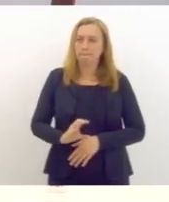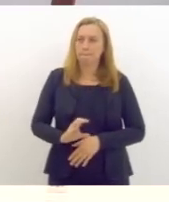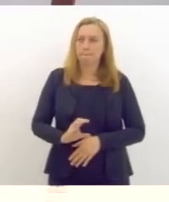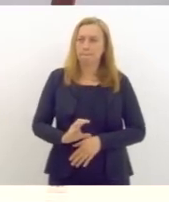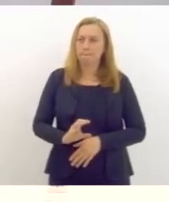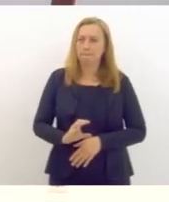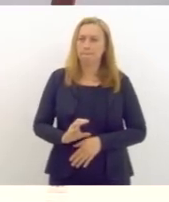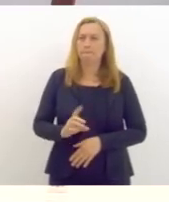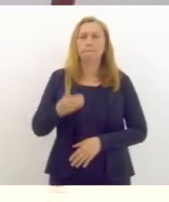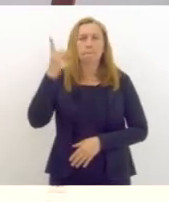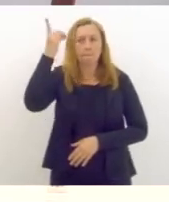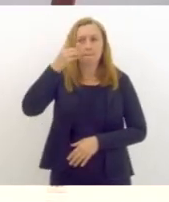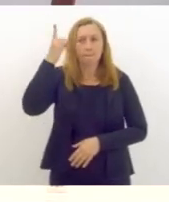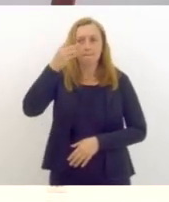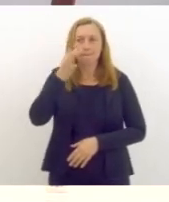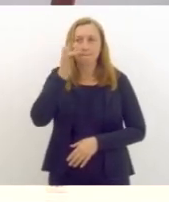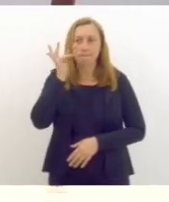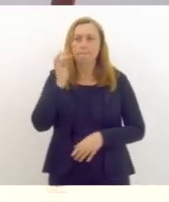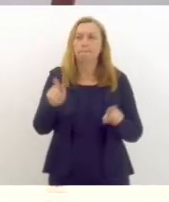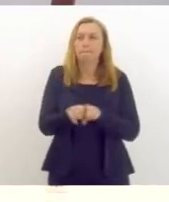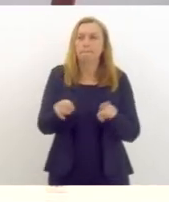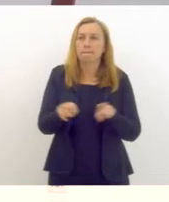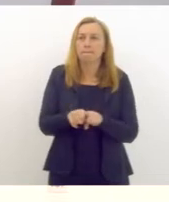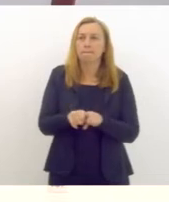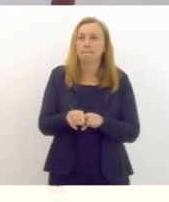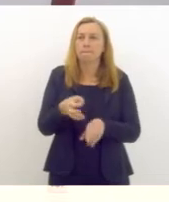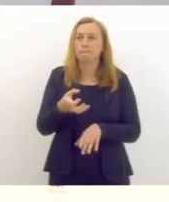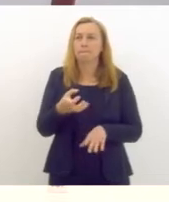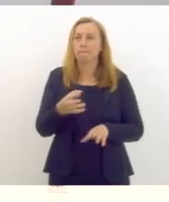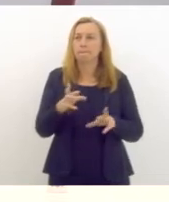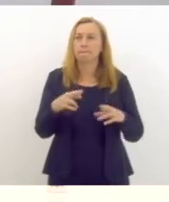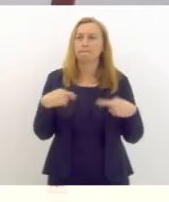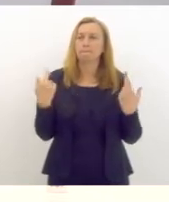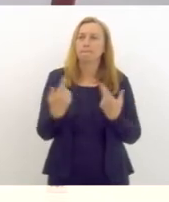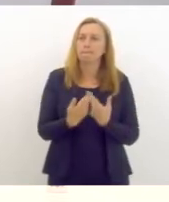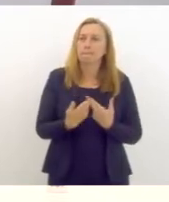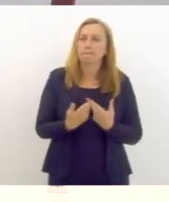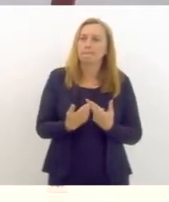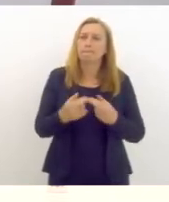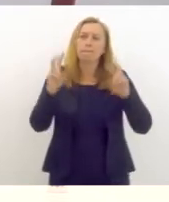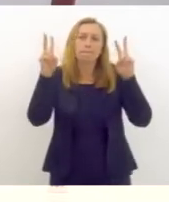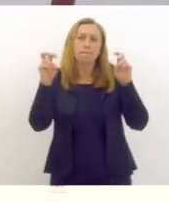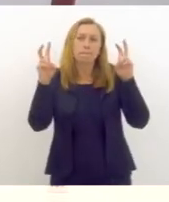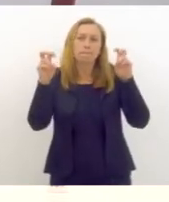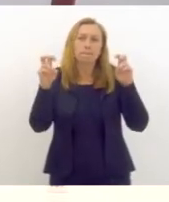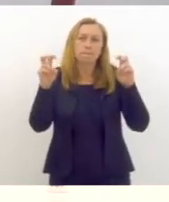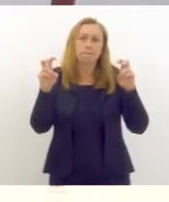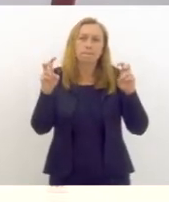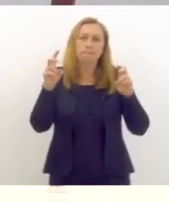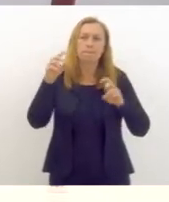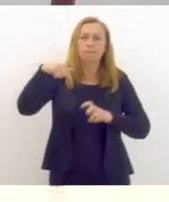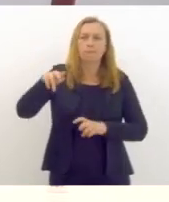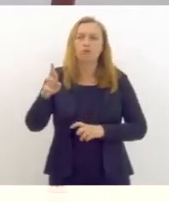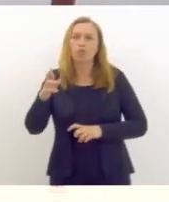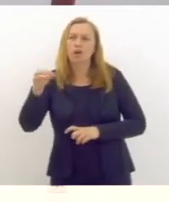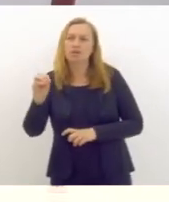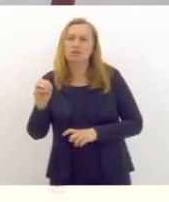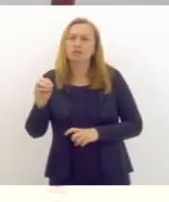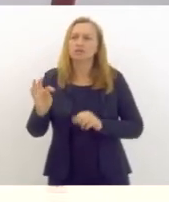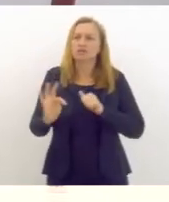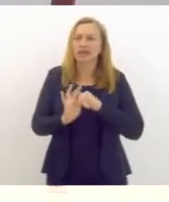o deputado serafinni queria fazer uma audiência também é sobre aquela questão do quadro técnico da